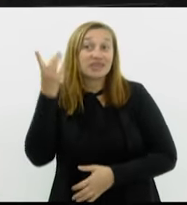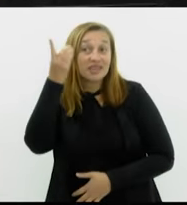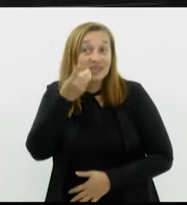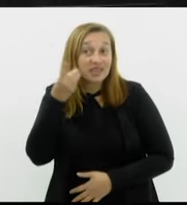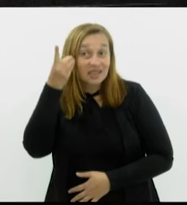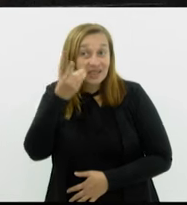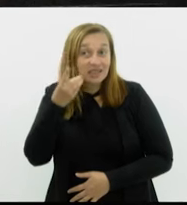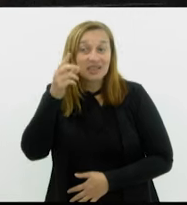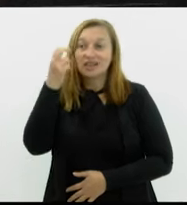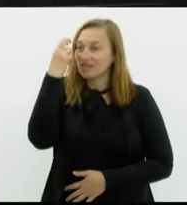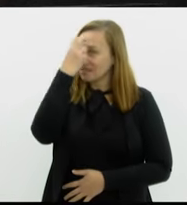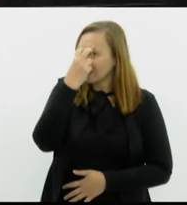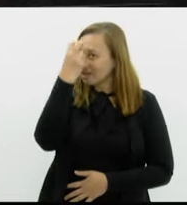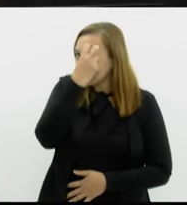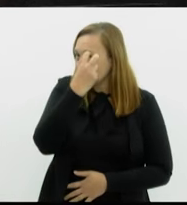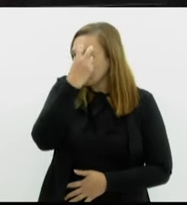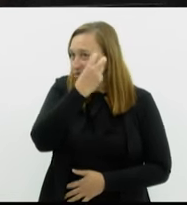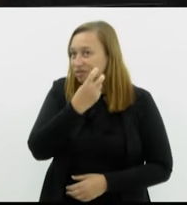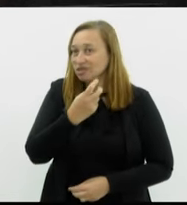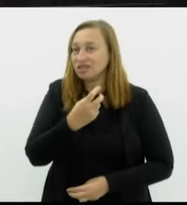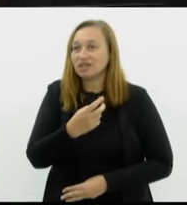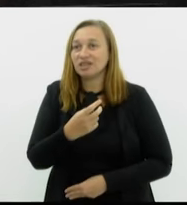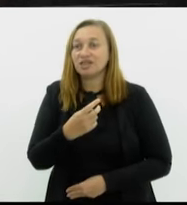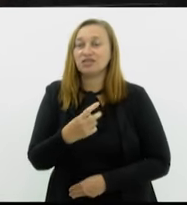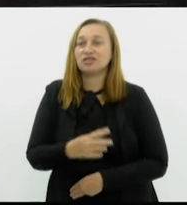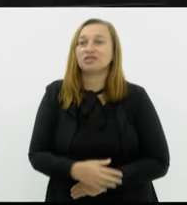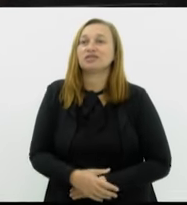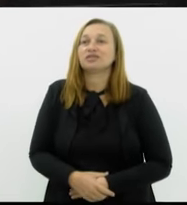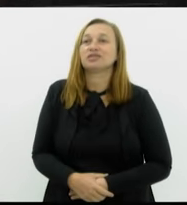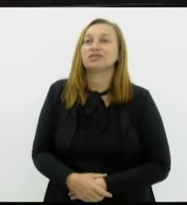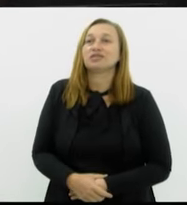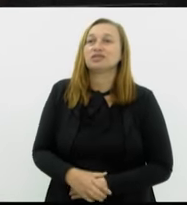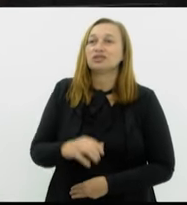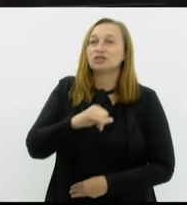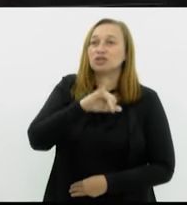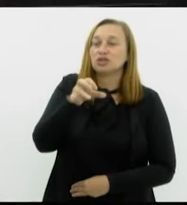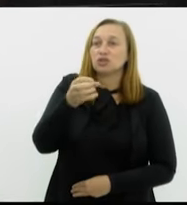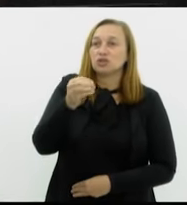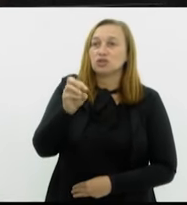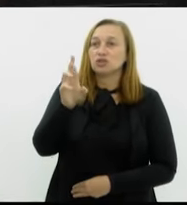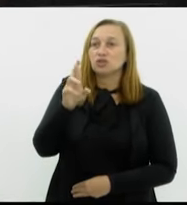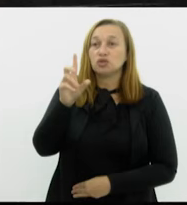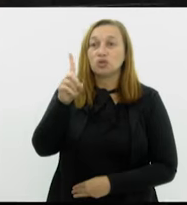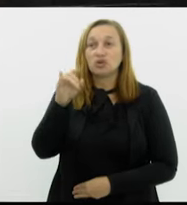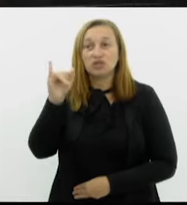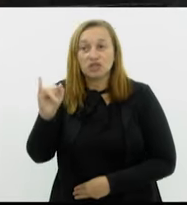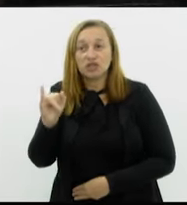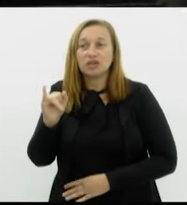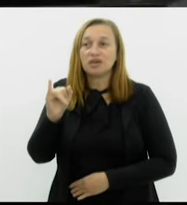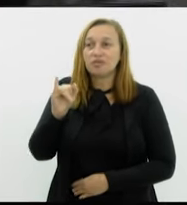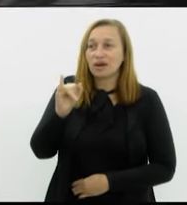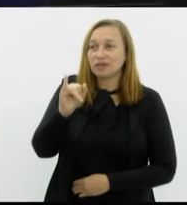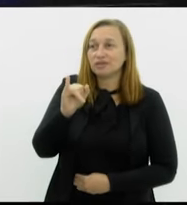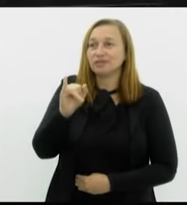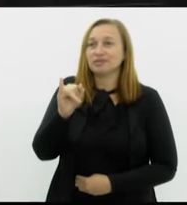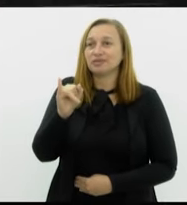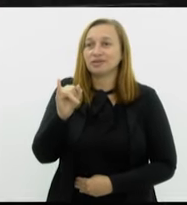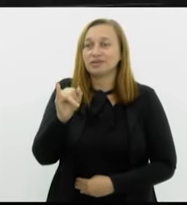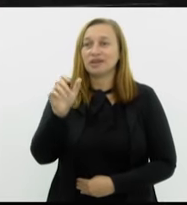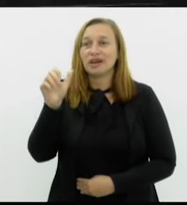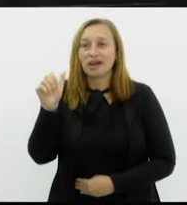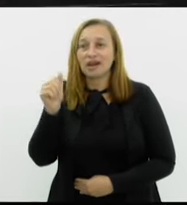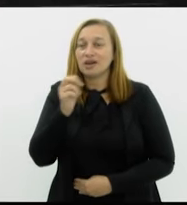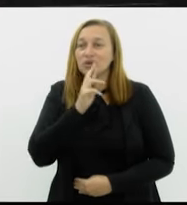deputada Verônica, senhor deputado Jordi, senhores deputados